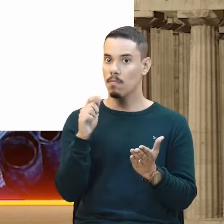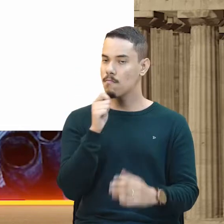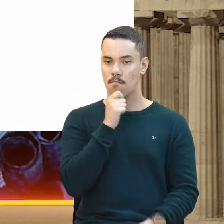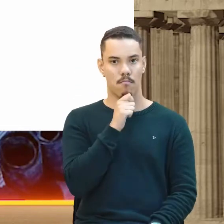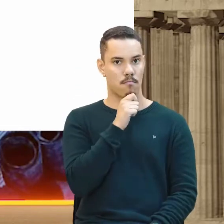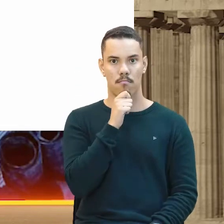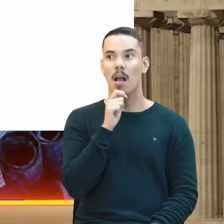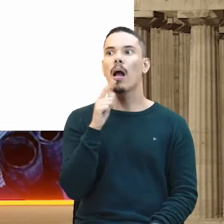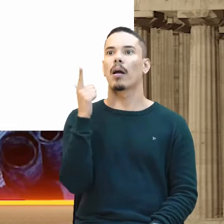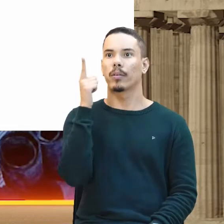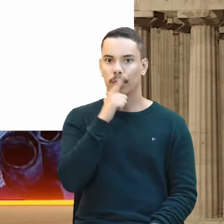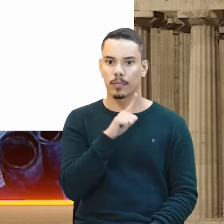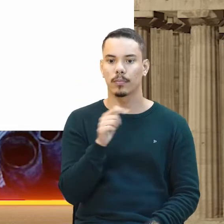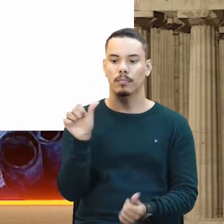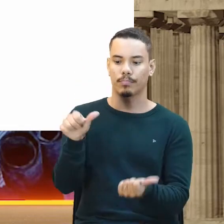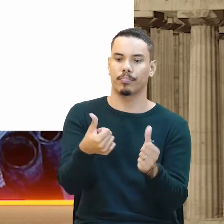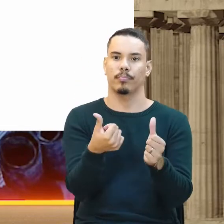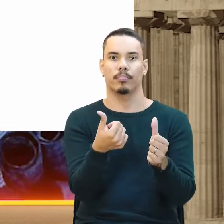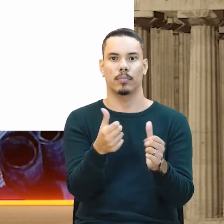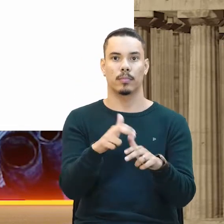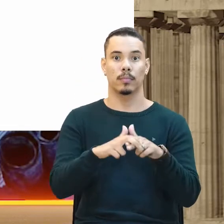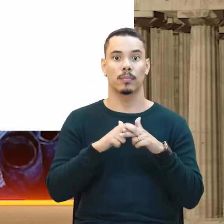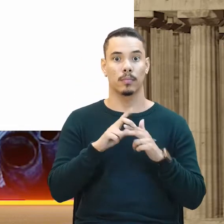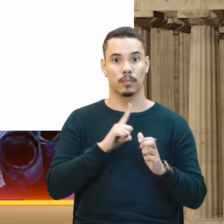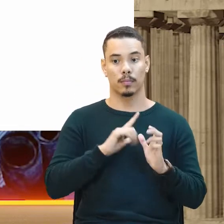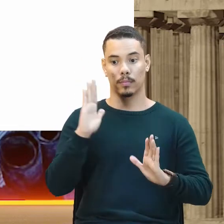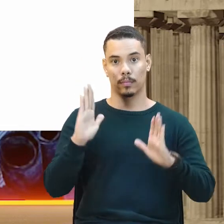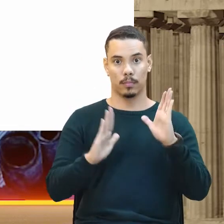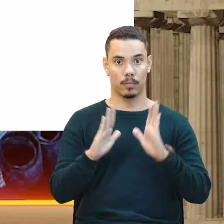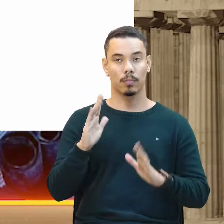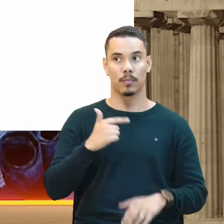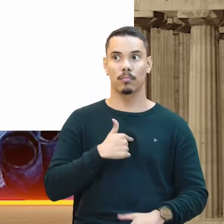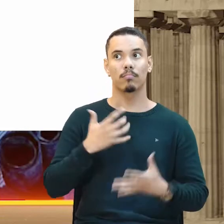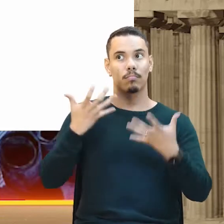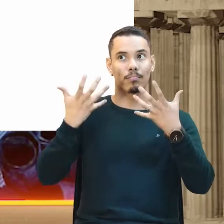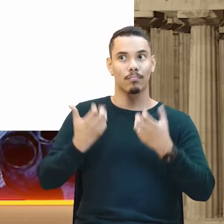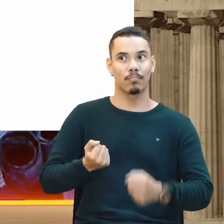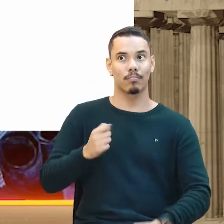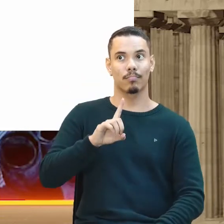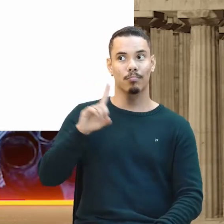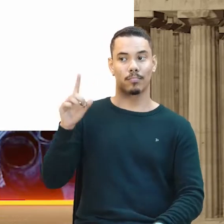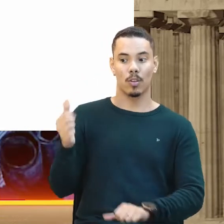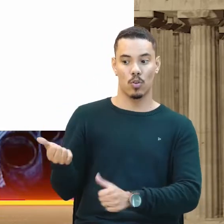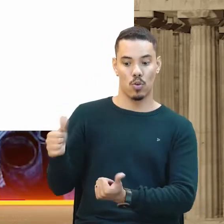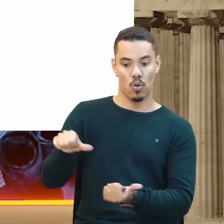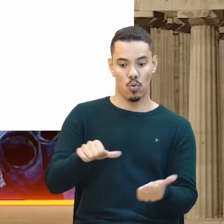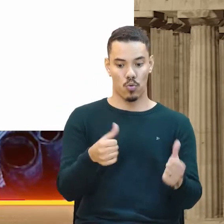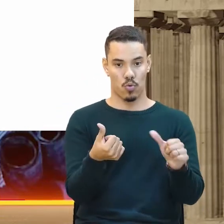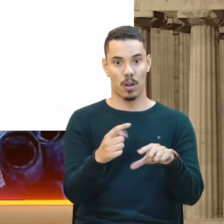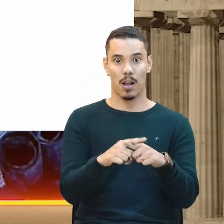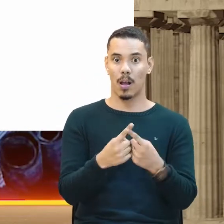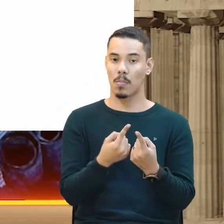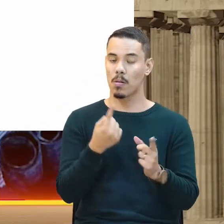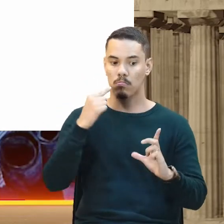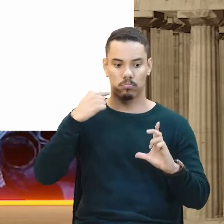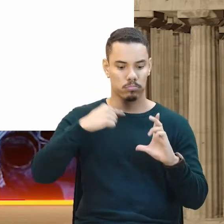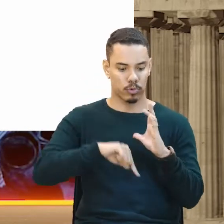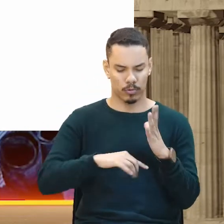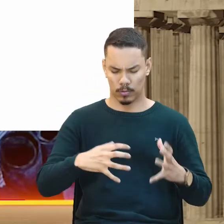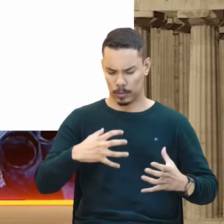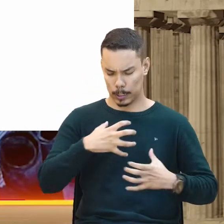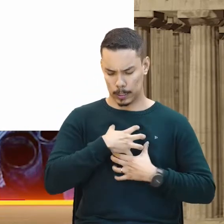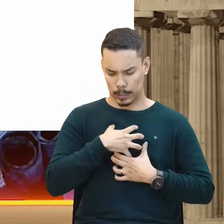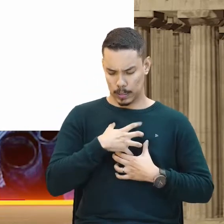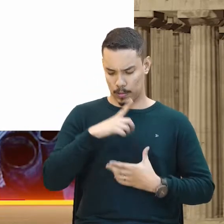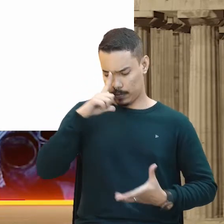por um processo de que ele se converte ao cristianismo. E a conversão foi tão profunda que ele decide